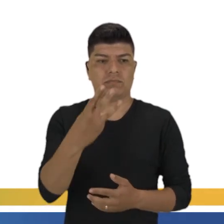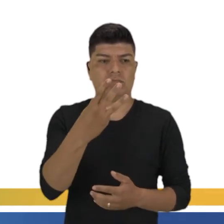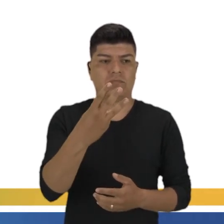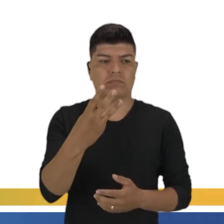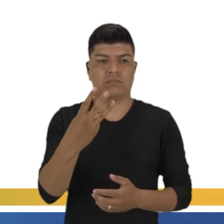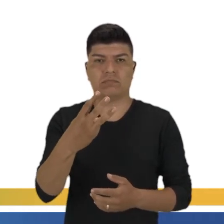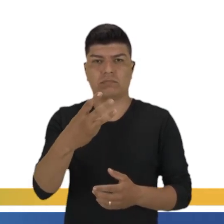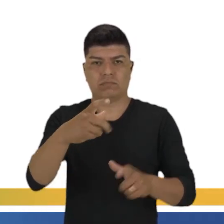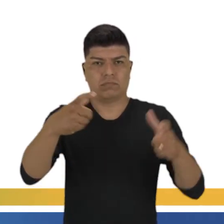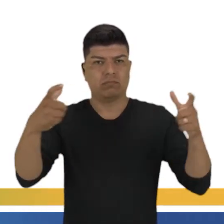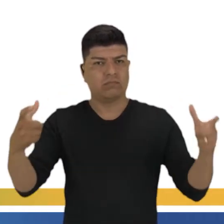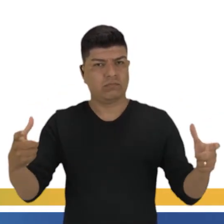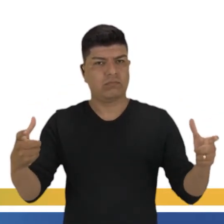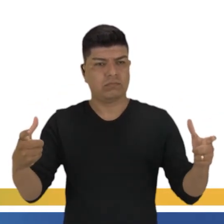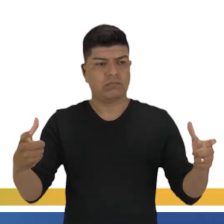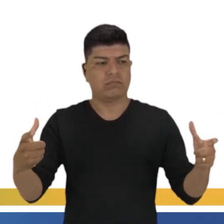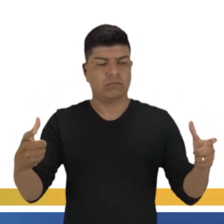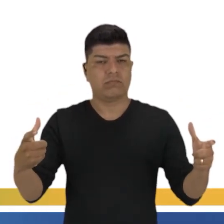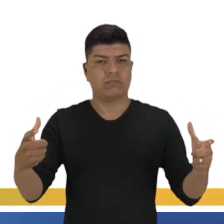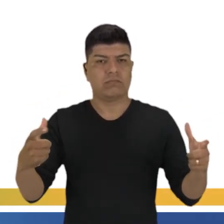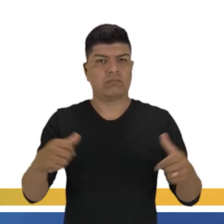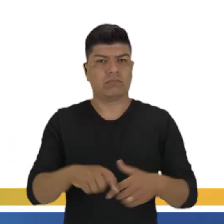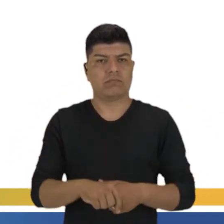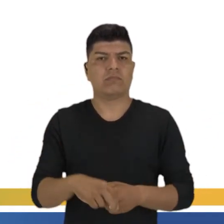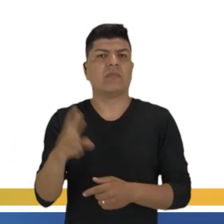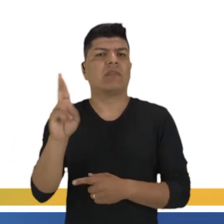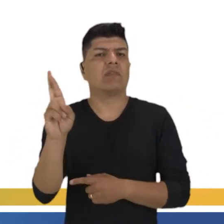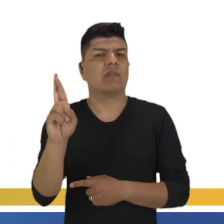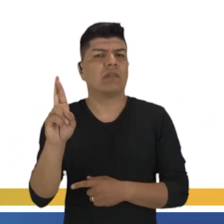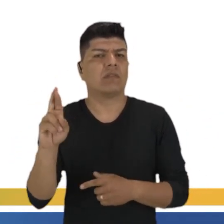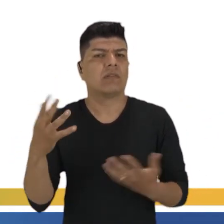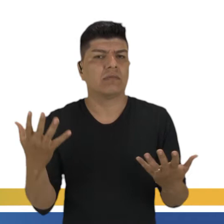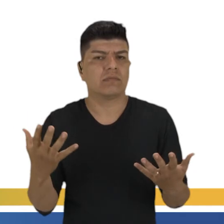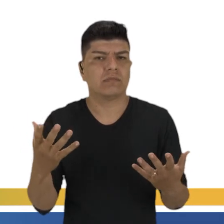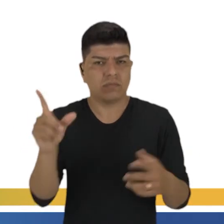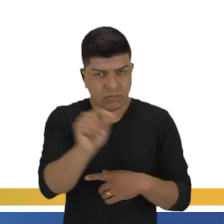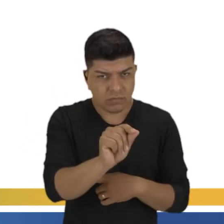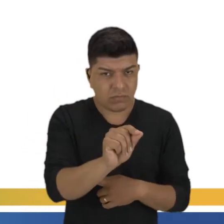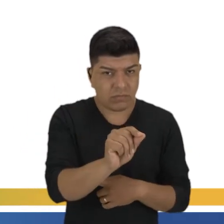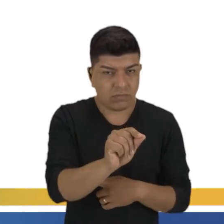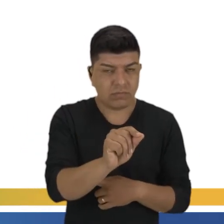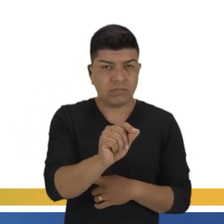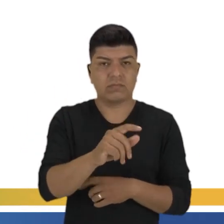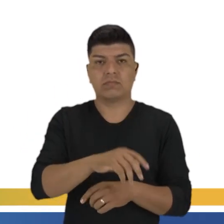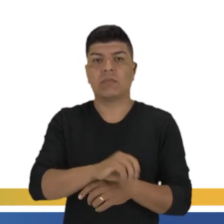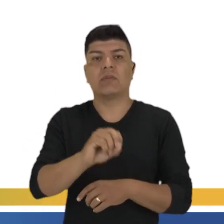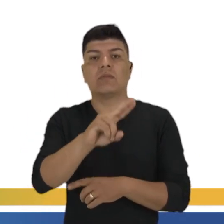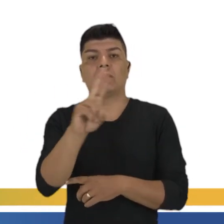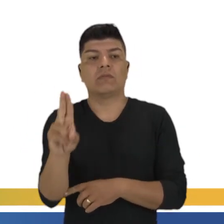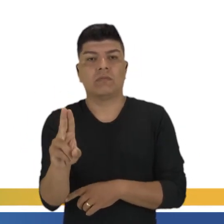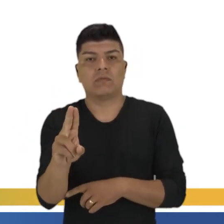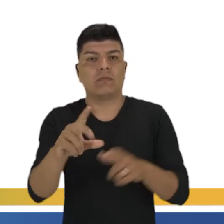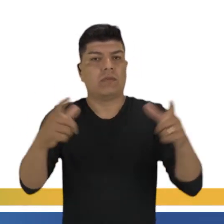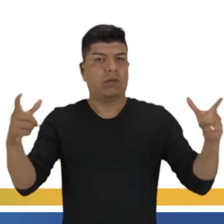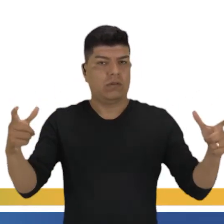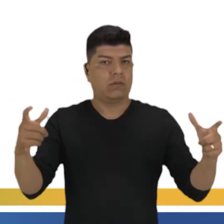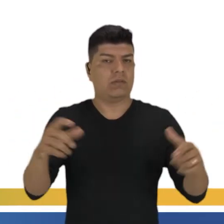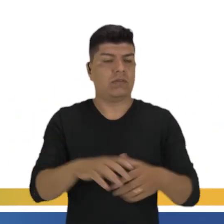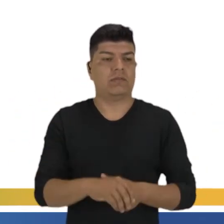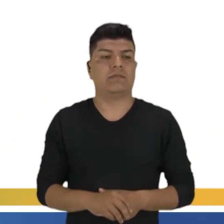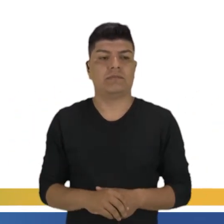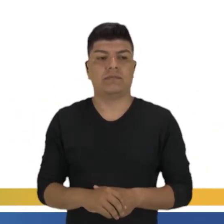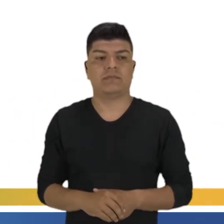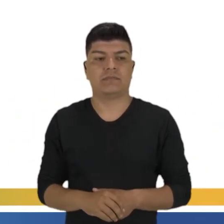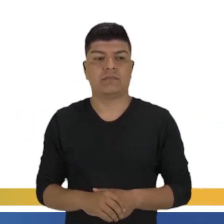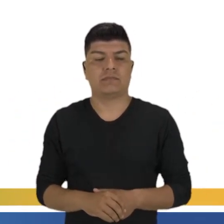crescente. E os reais, ele vai diminuir ou ele vai crescer?